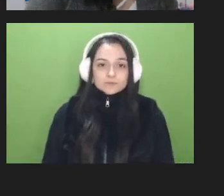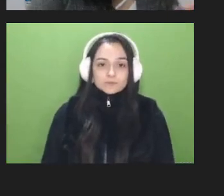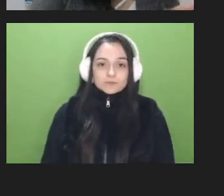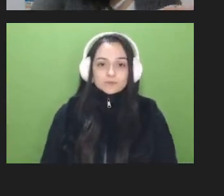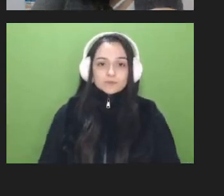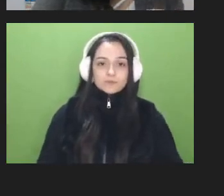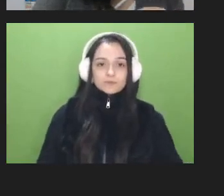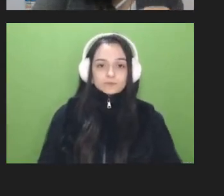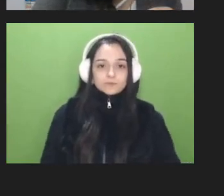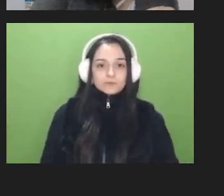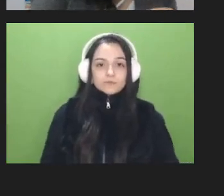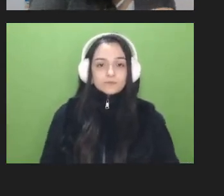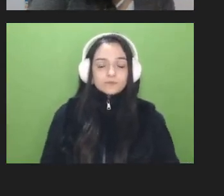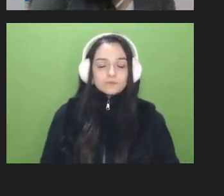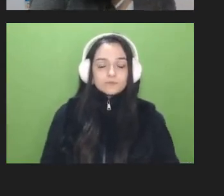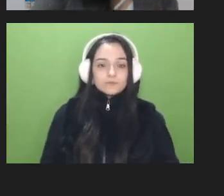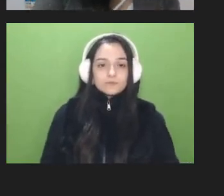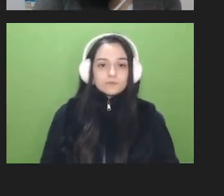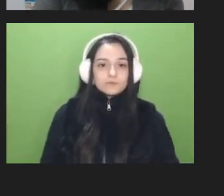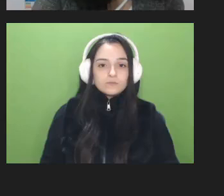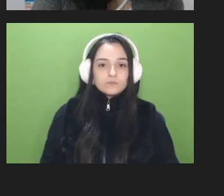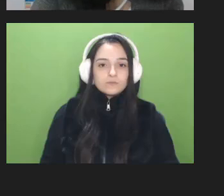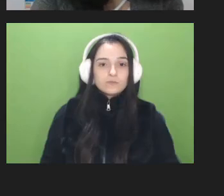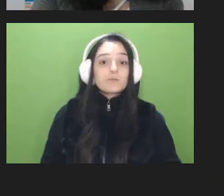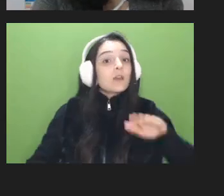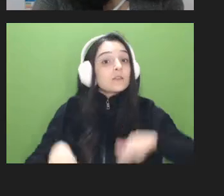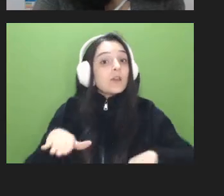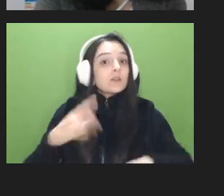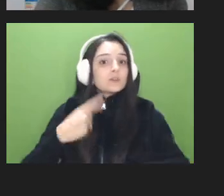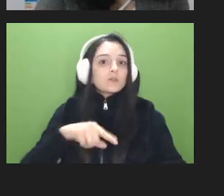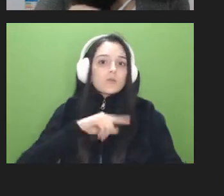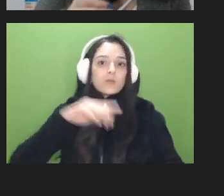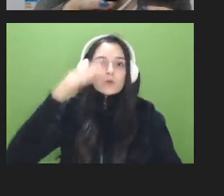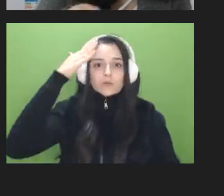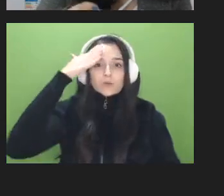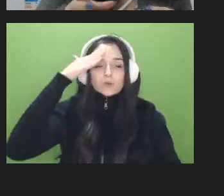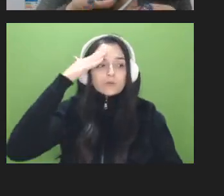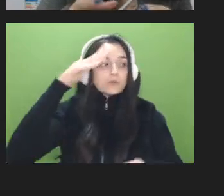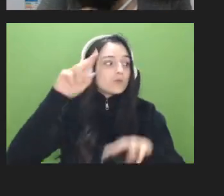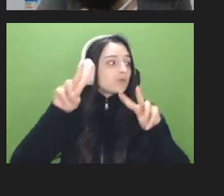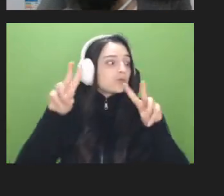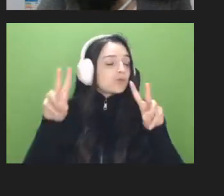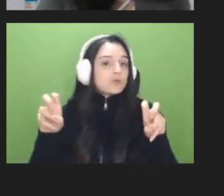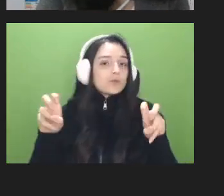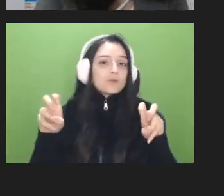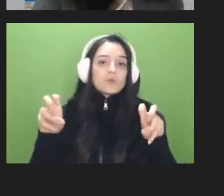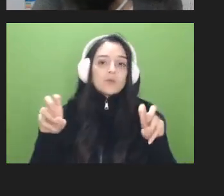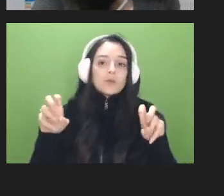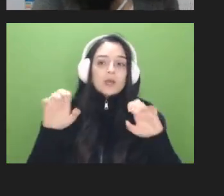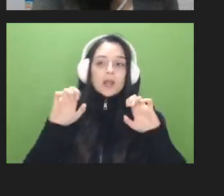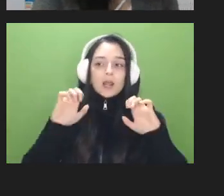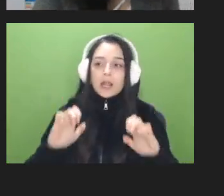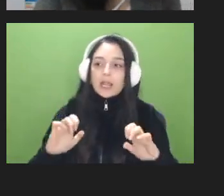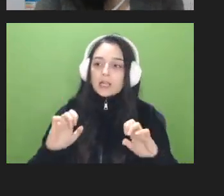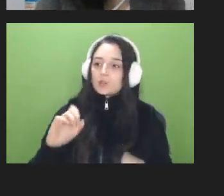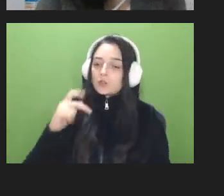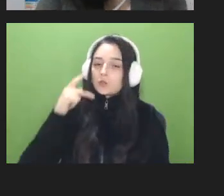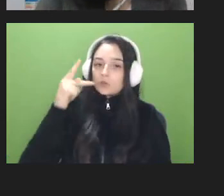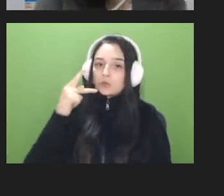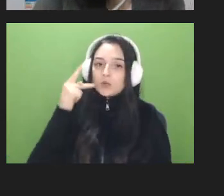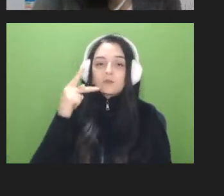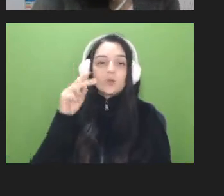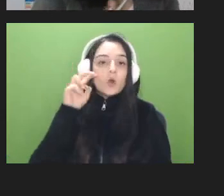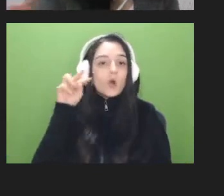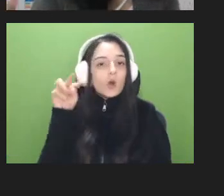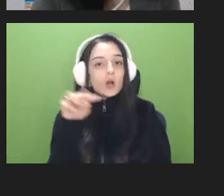talvez compreender esse sofrimento nessa dimensão ético-política exige olhar para estruturas e práticas sociais